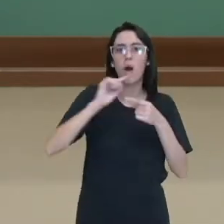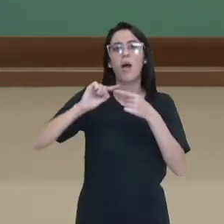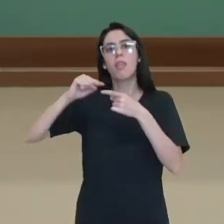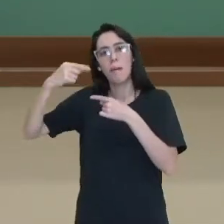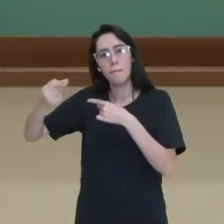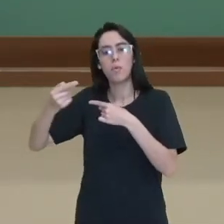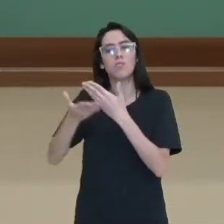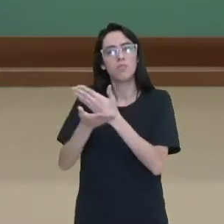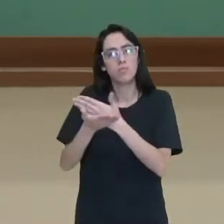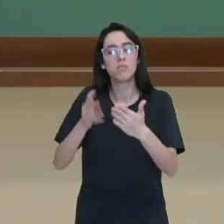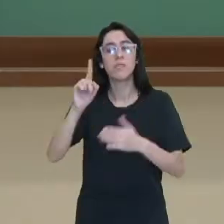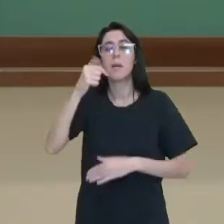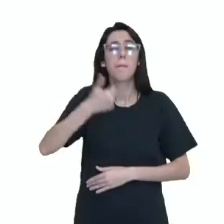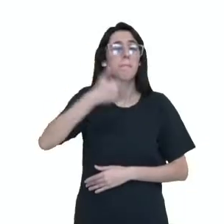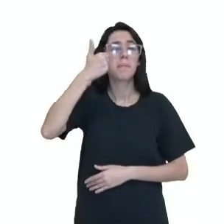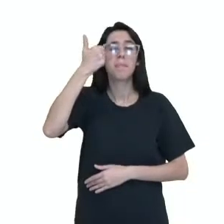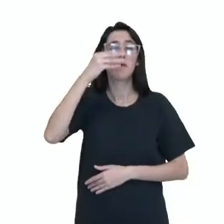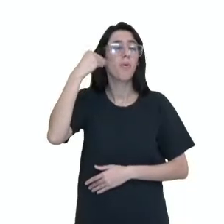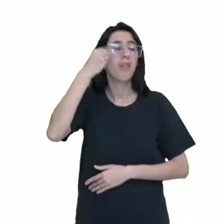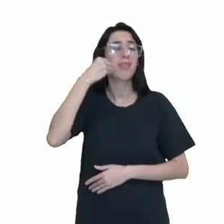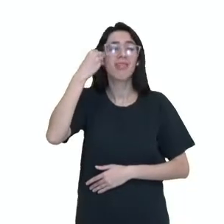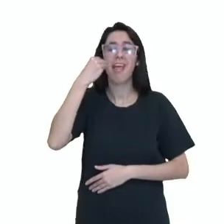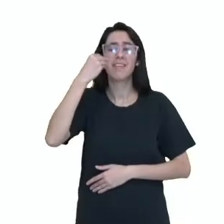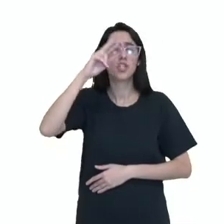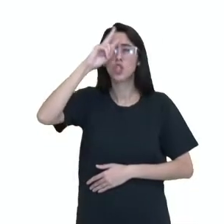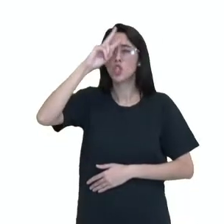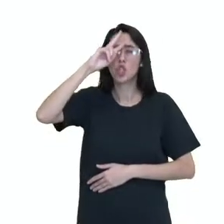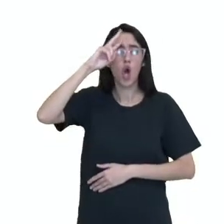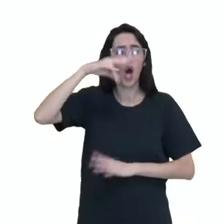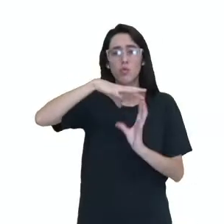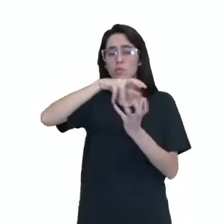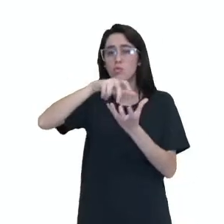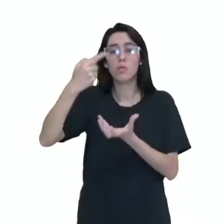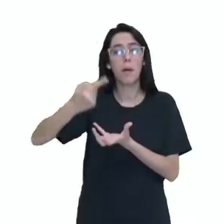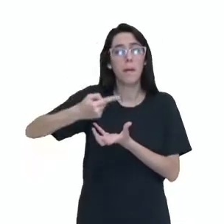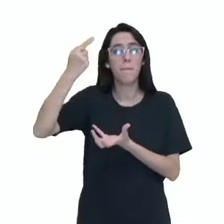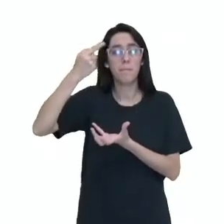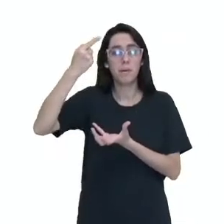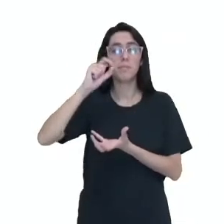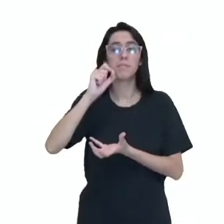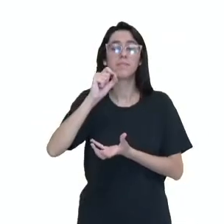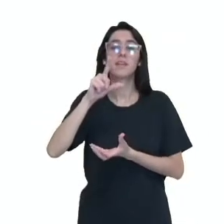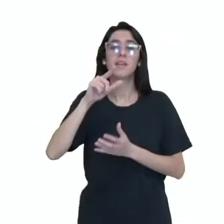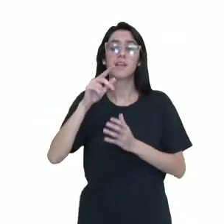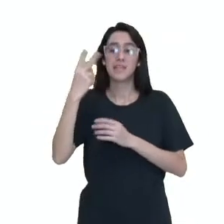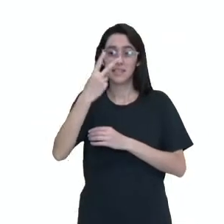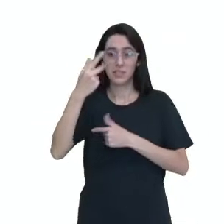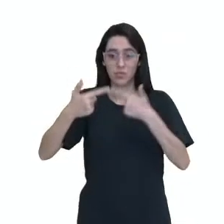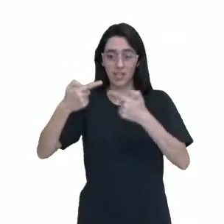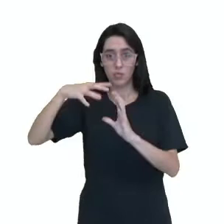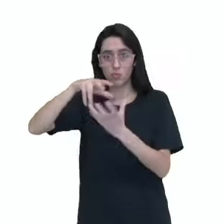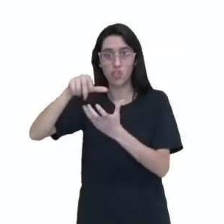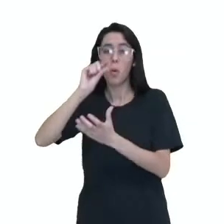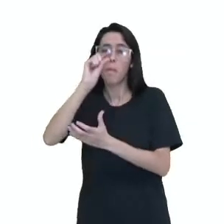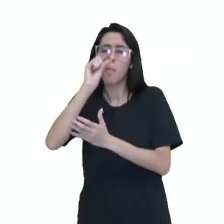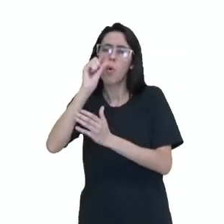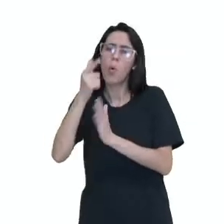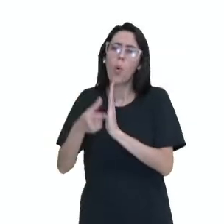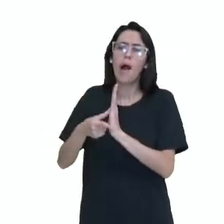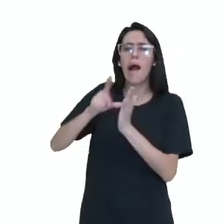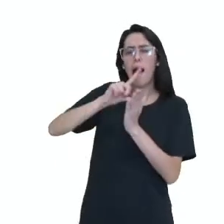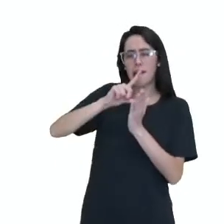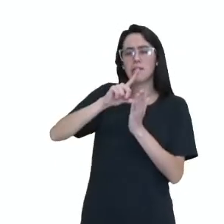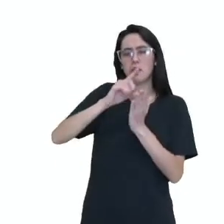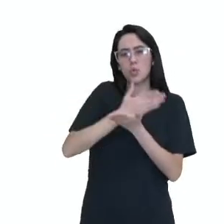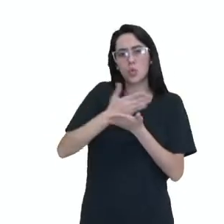teste nuclear da história, conduzido pelos Estados Unidos. Aliás, eu falei final não, um pouco antes do fim da Segunda Guerra. Foi conduzido